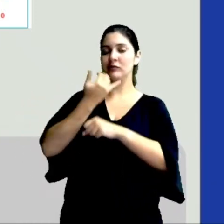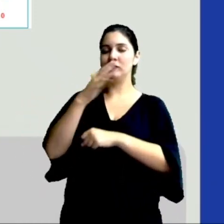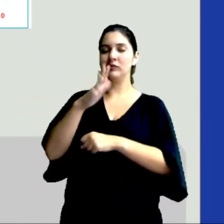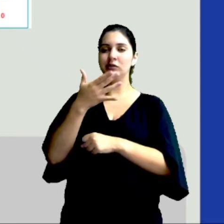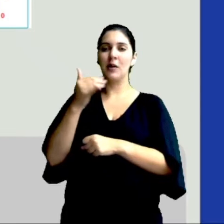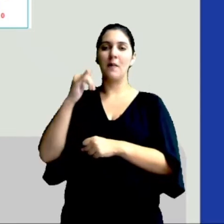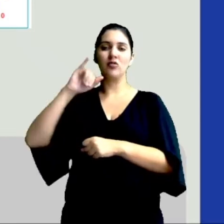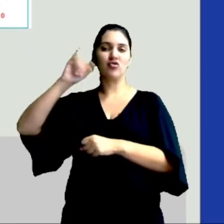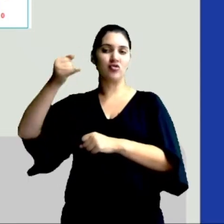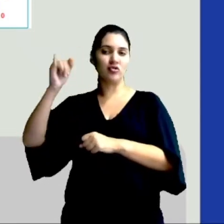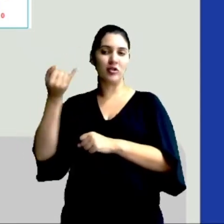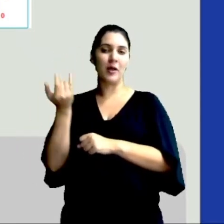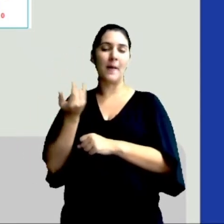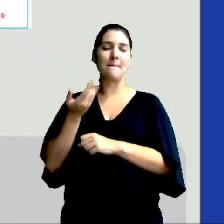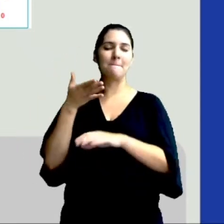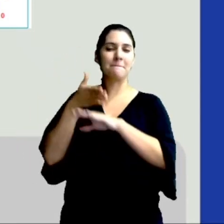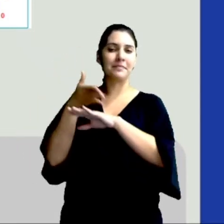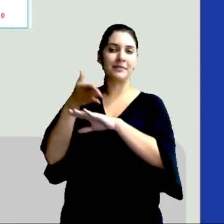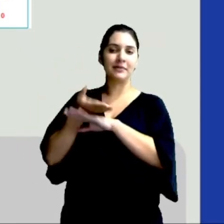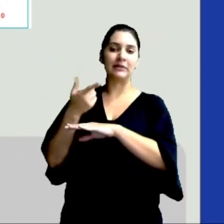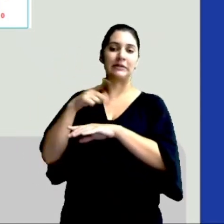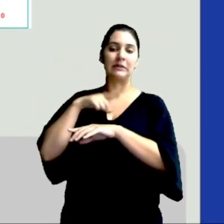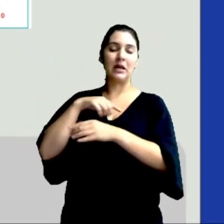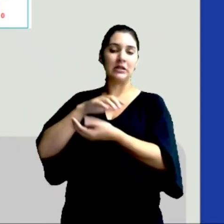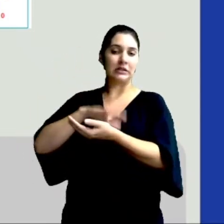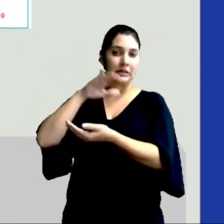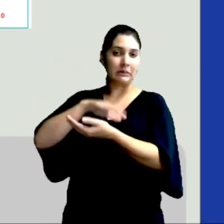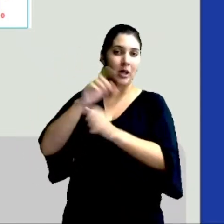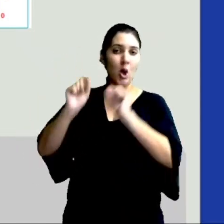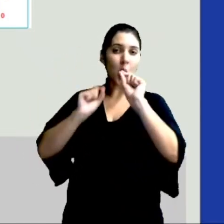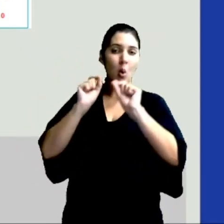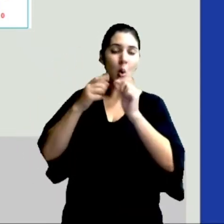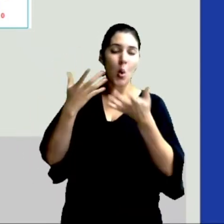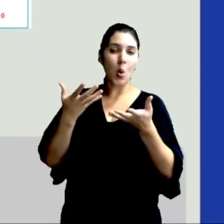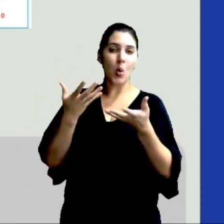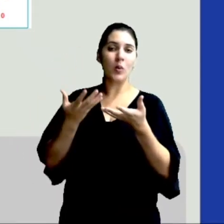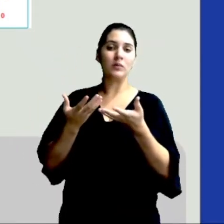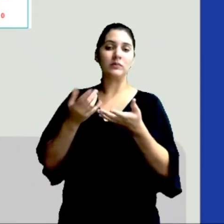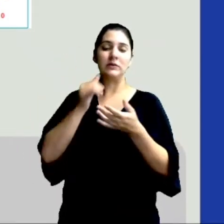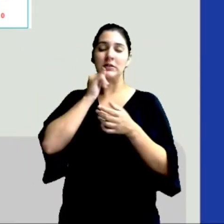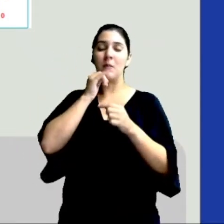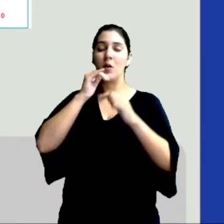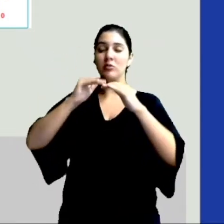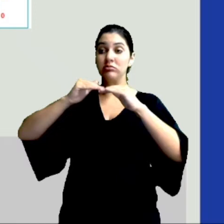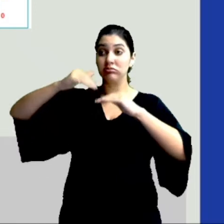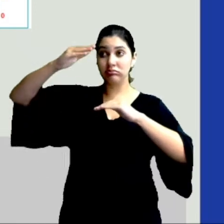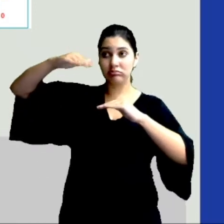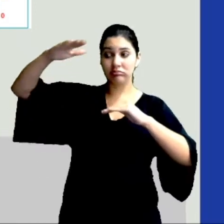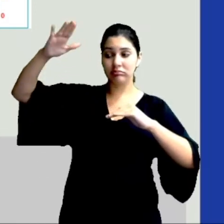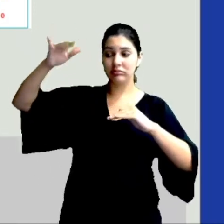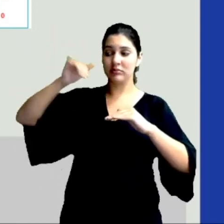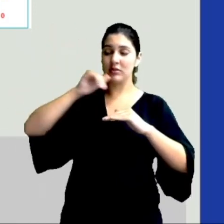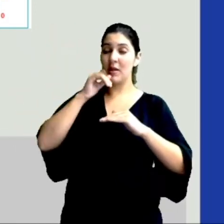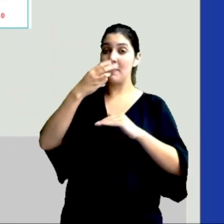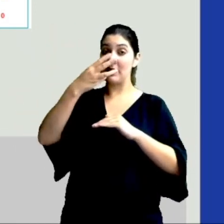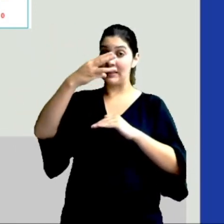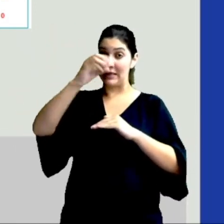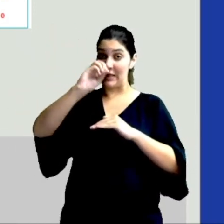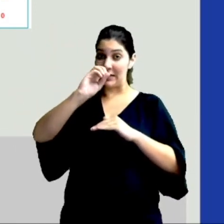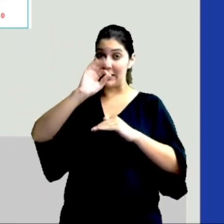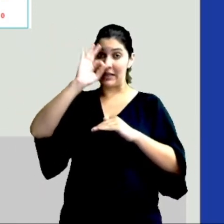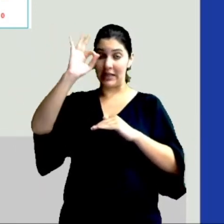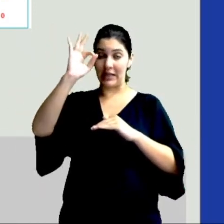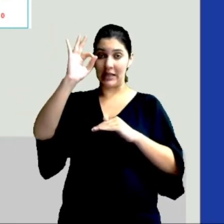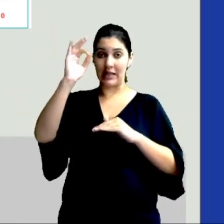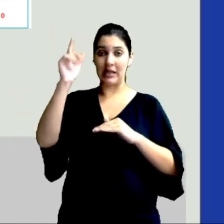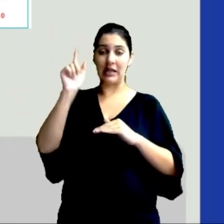né, e temperaturas assim que elas vão ser um tanto elevadas, chegando ali passando dos 30 graus ali nos meses